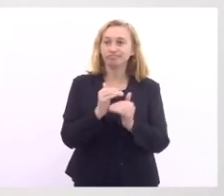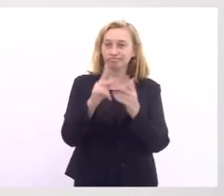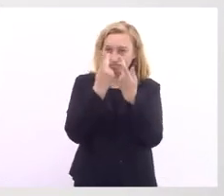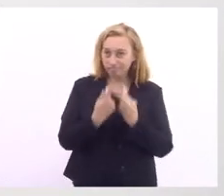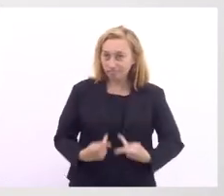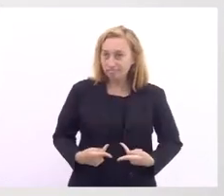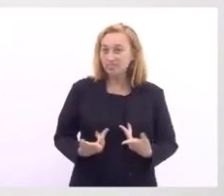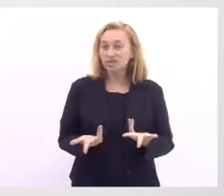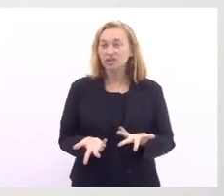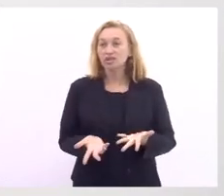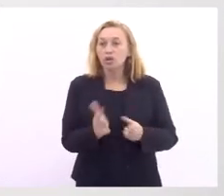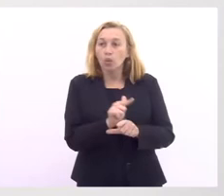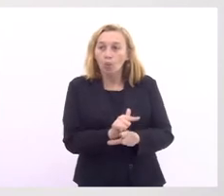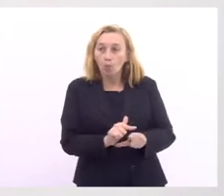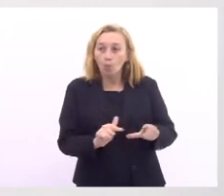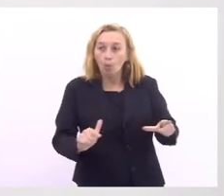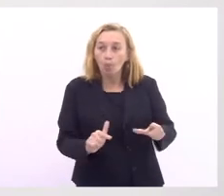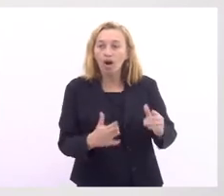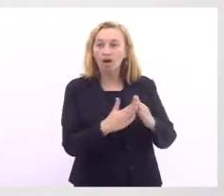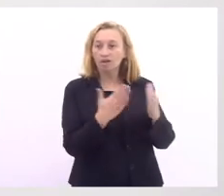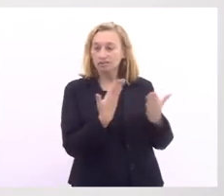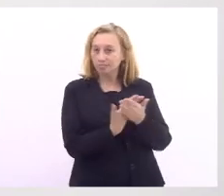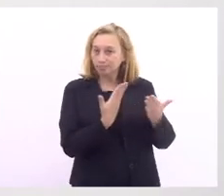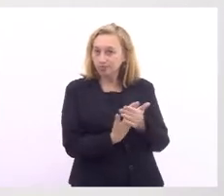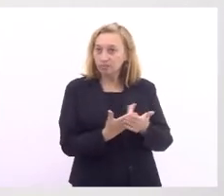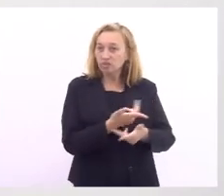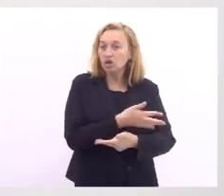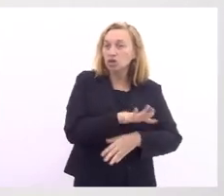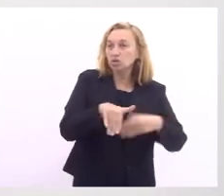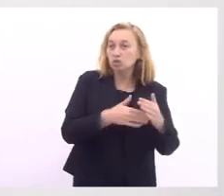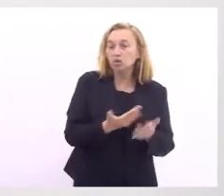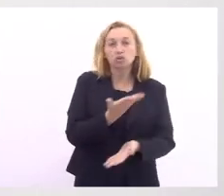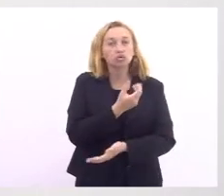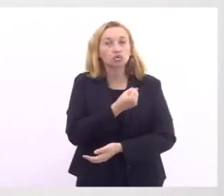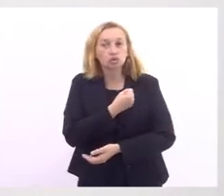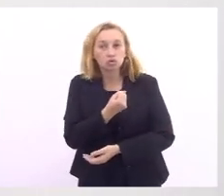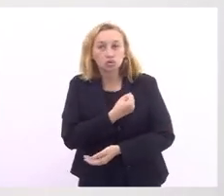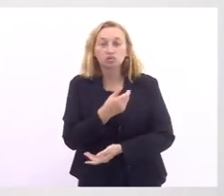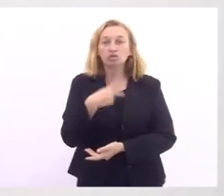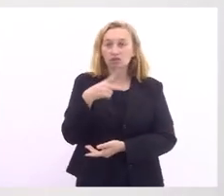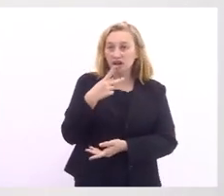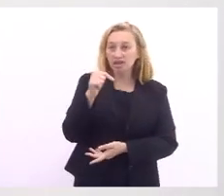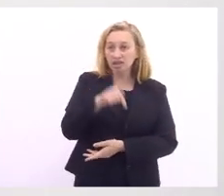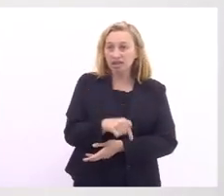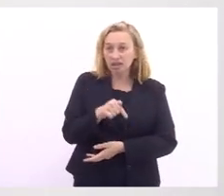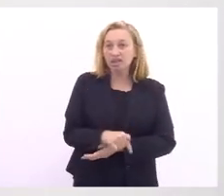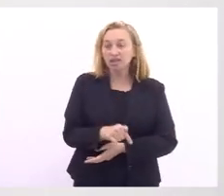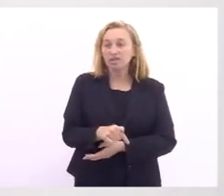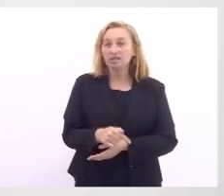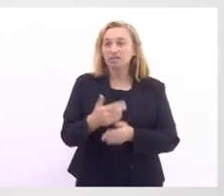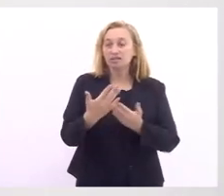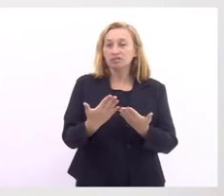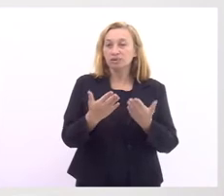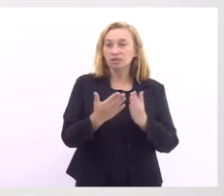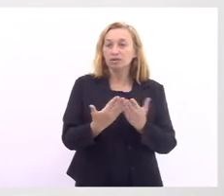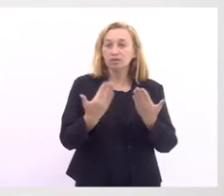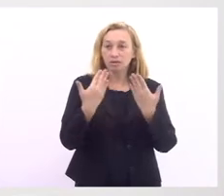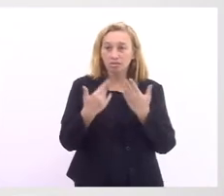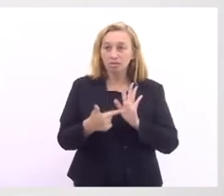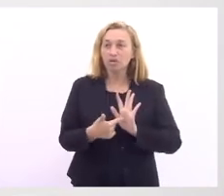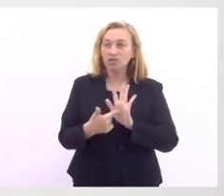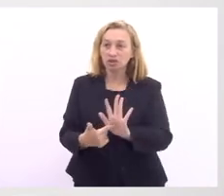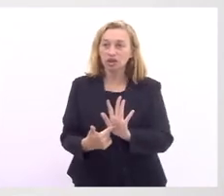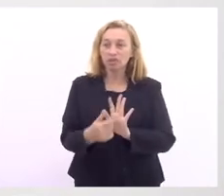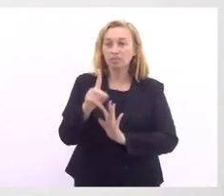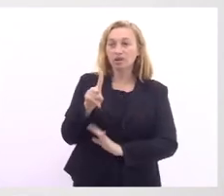como a evasão escolar altíssima e todos esses dados que eu tô falando aqui nos presenteados pelo